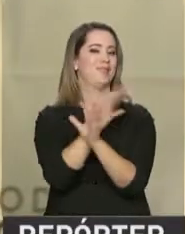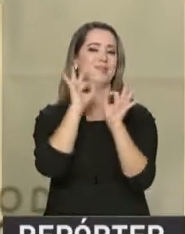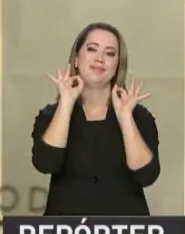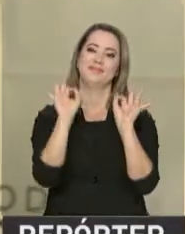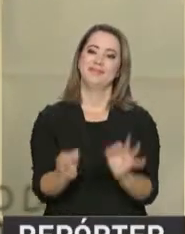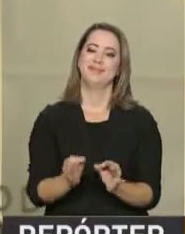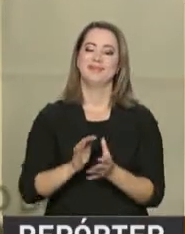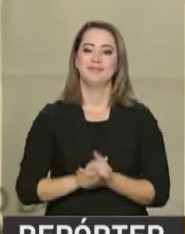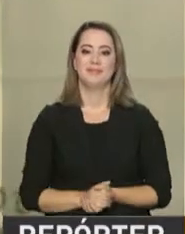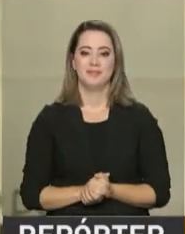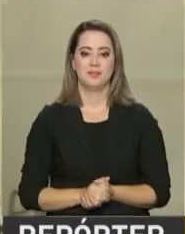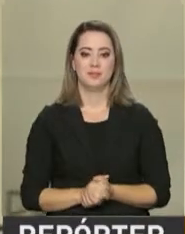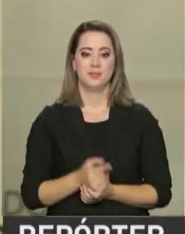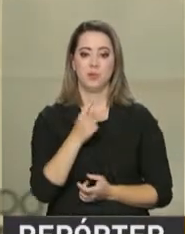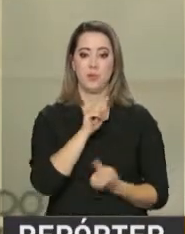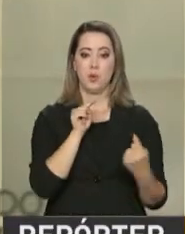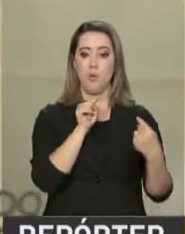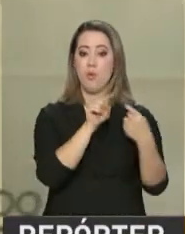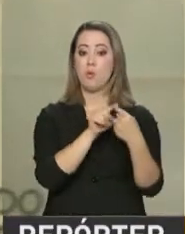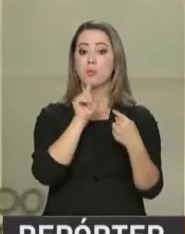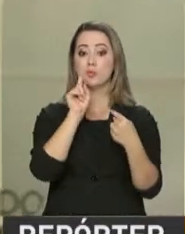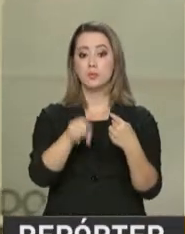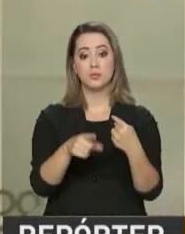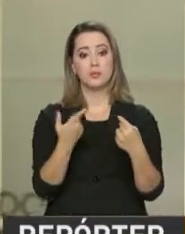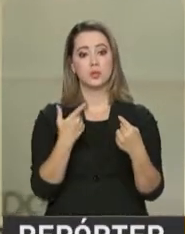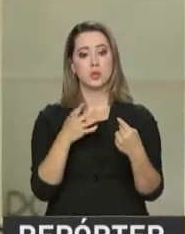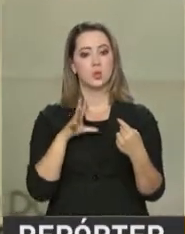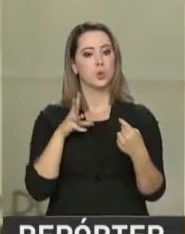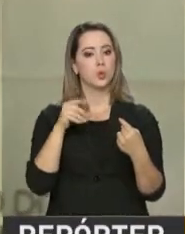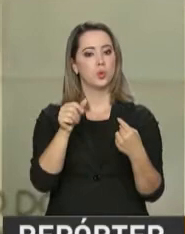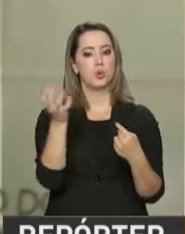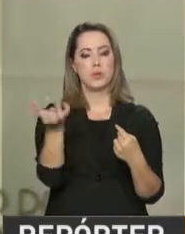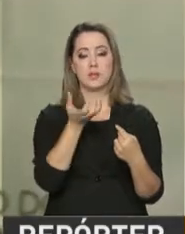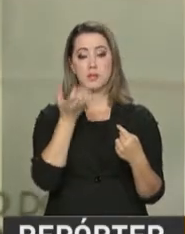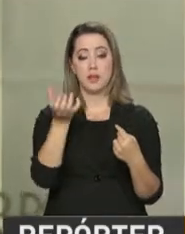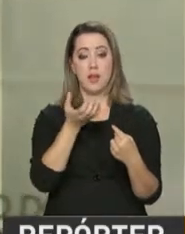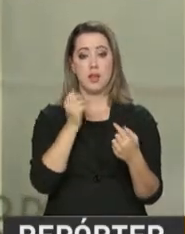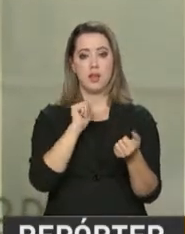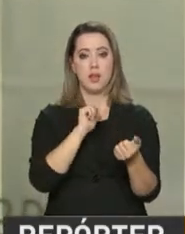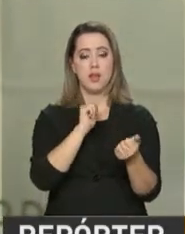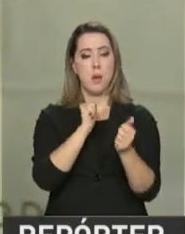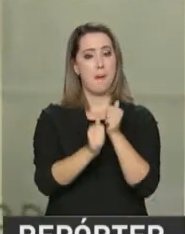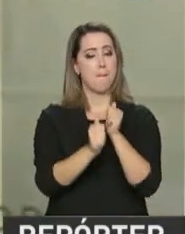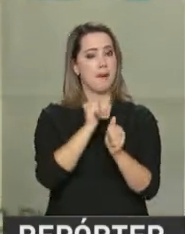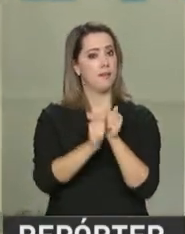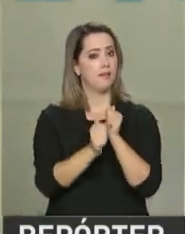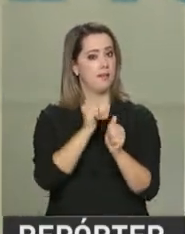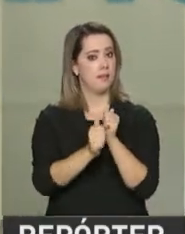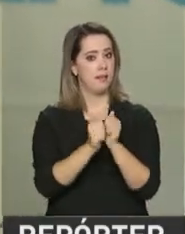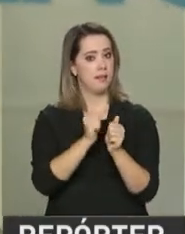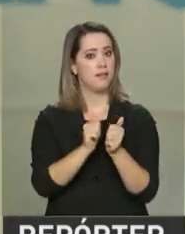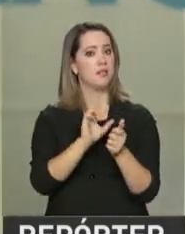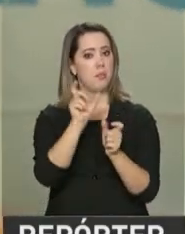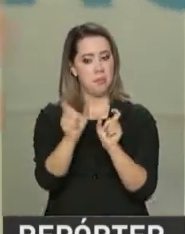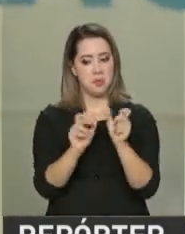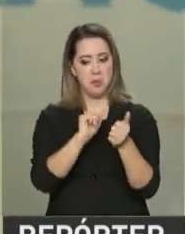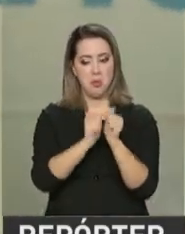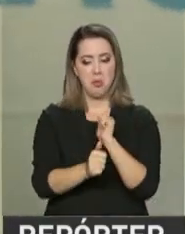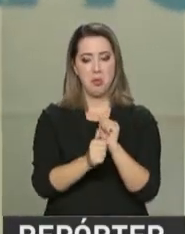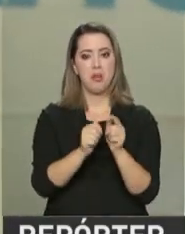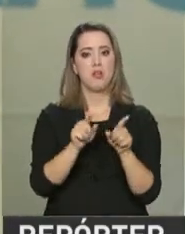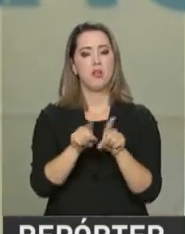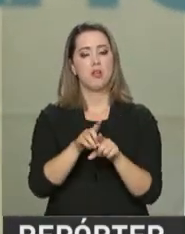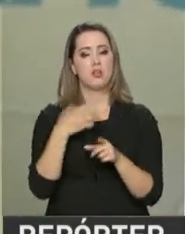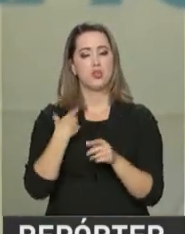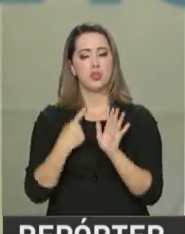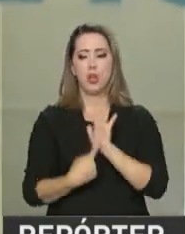que eles possam alcançar o sonho deles, que todo mundo quer ser um jogador de futebol. Mas se isso não for possível, a gente mostra para eles que existem diversas